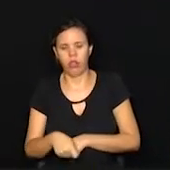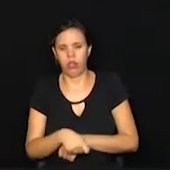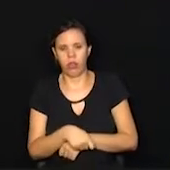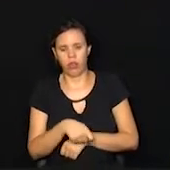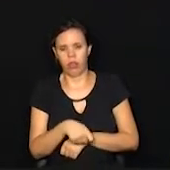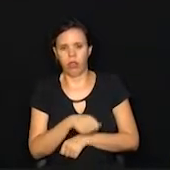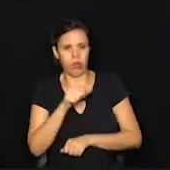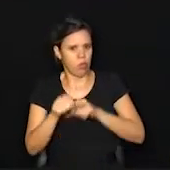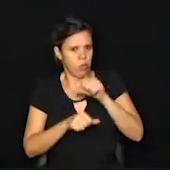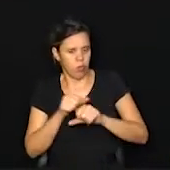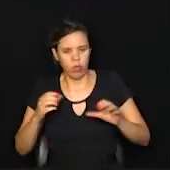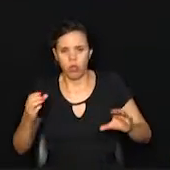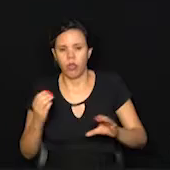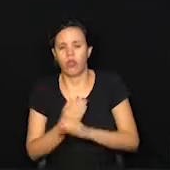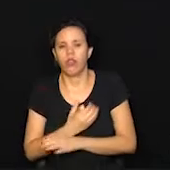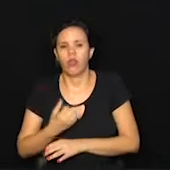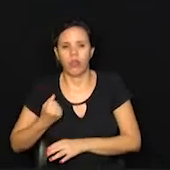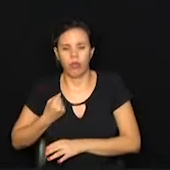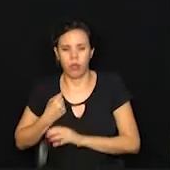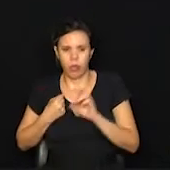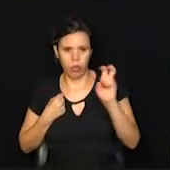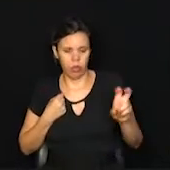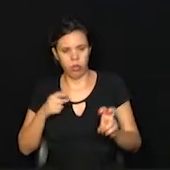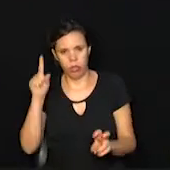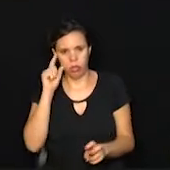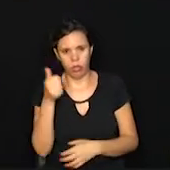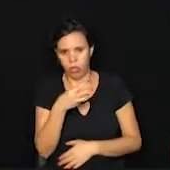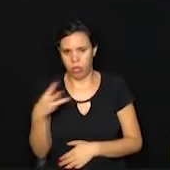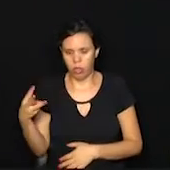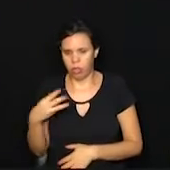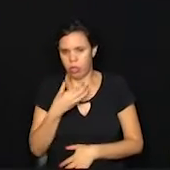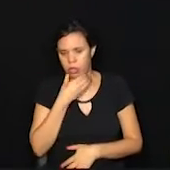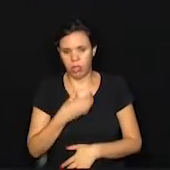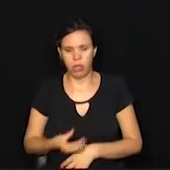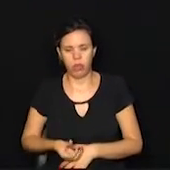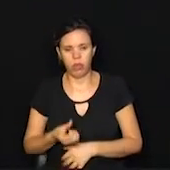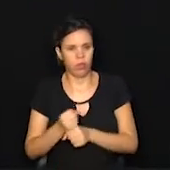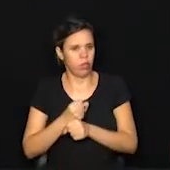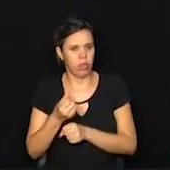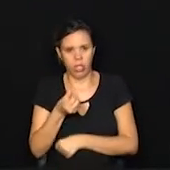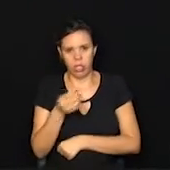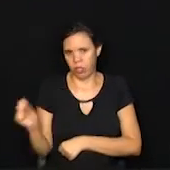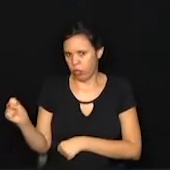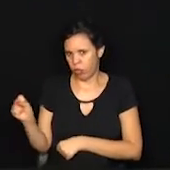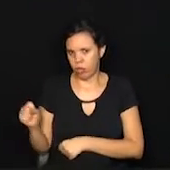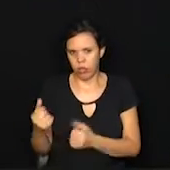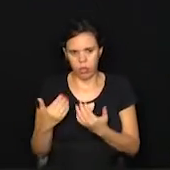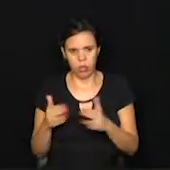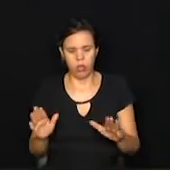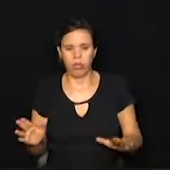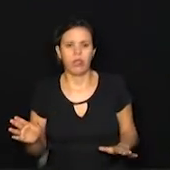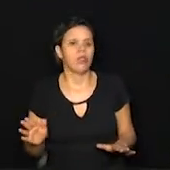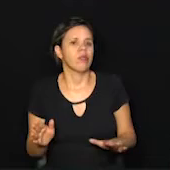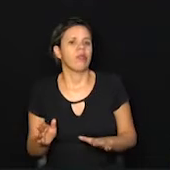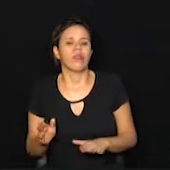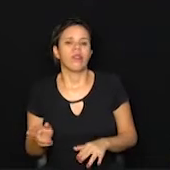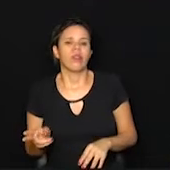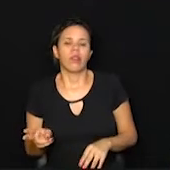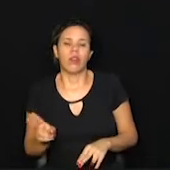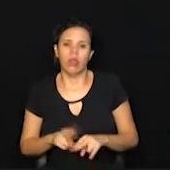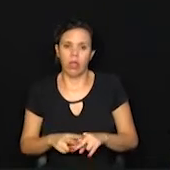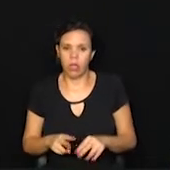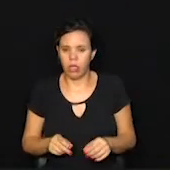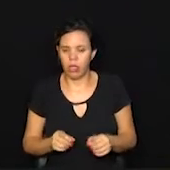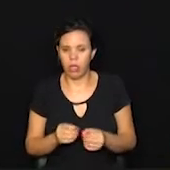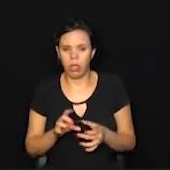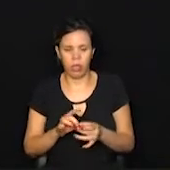Total Esse ato institucional número 5 no dia treze de dezembro 68 ele suspendia o habeas corpus ele